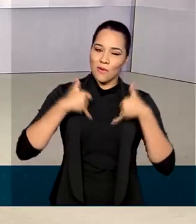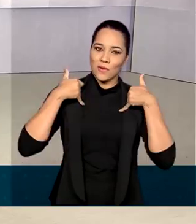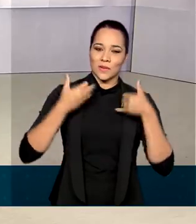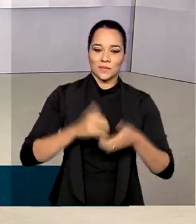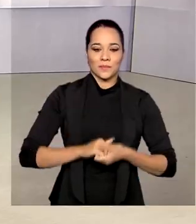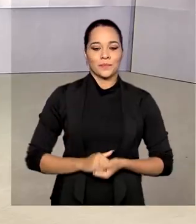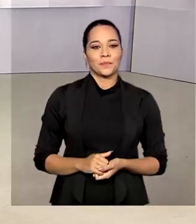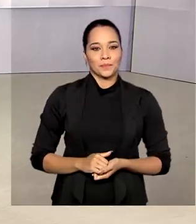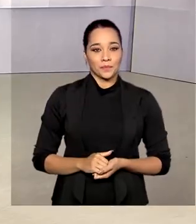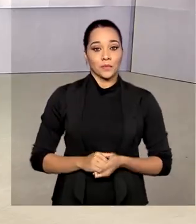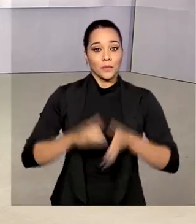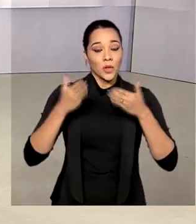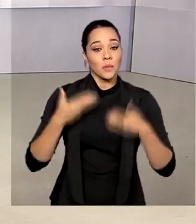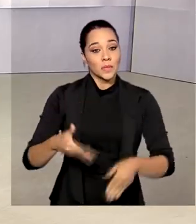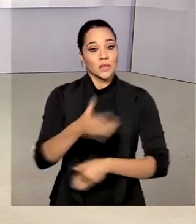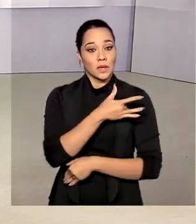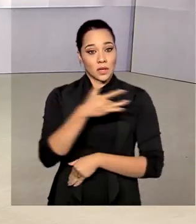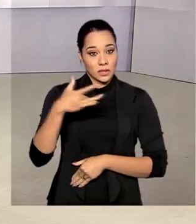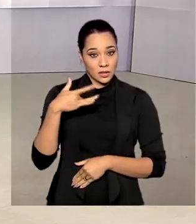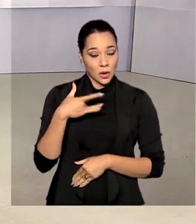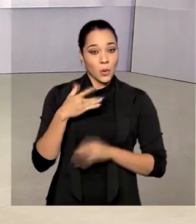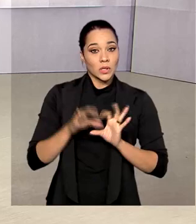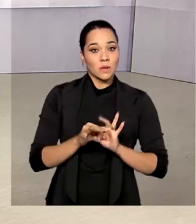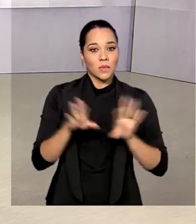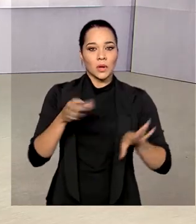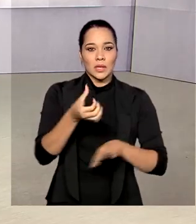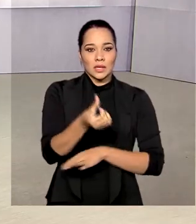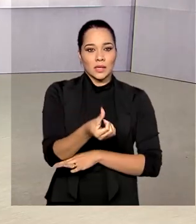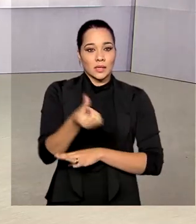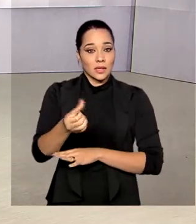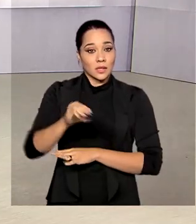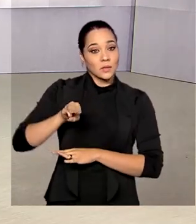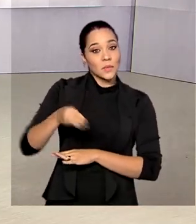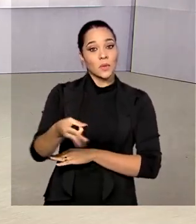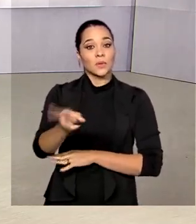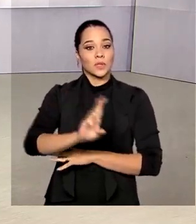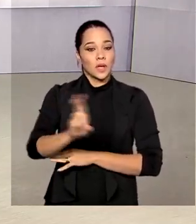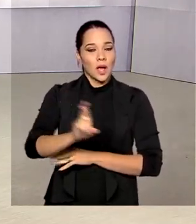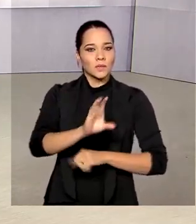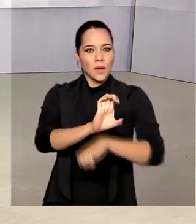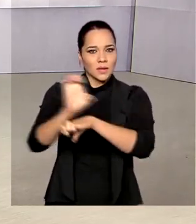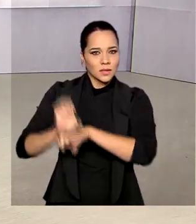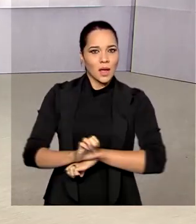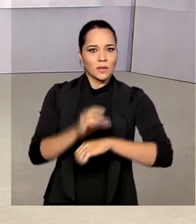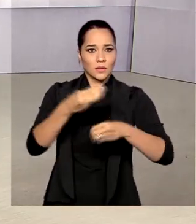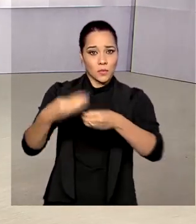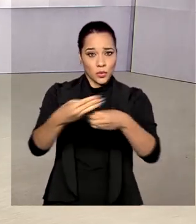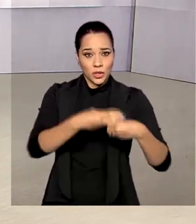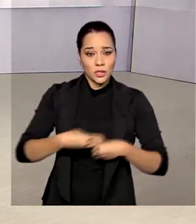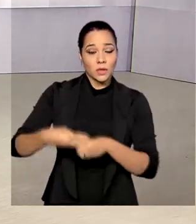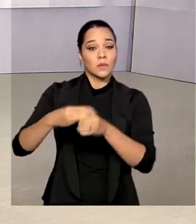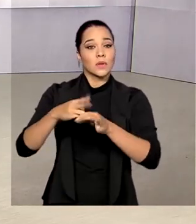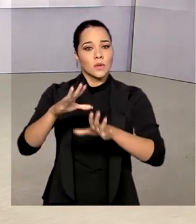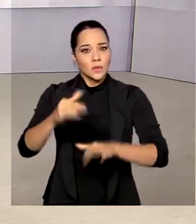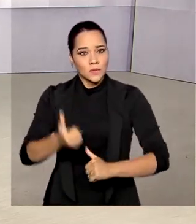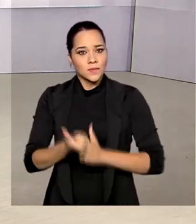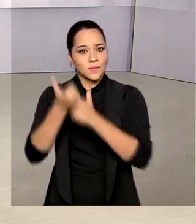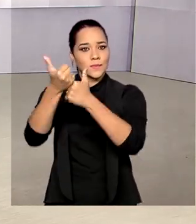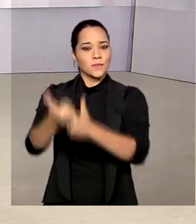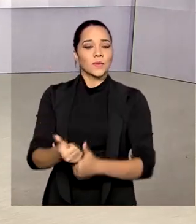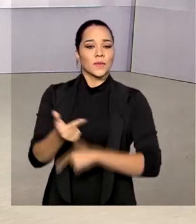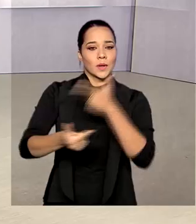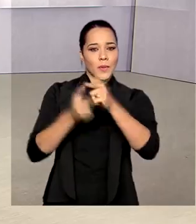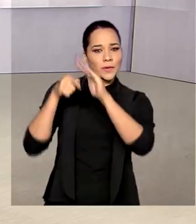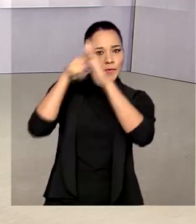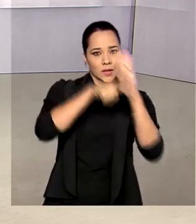O Ministério da Saúde liberou 66 milhões de reais para estados e municípios fortalecerem o serviço de